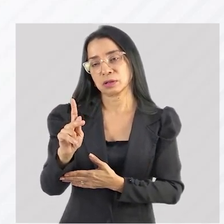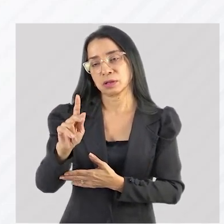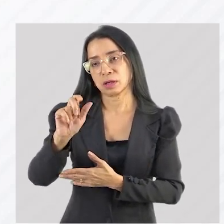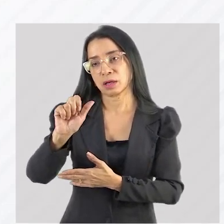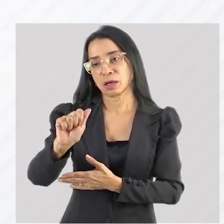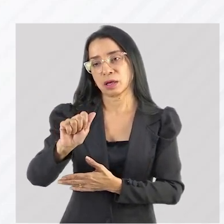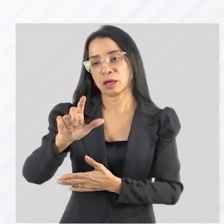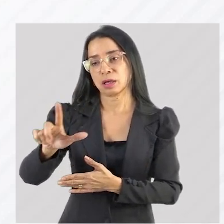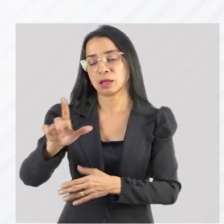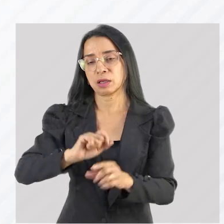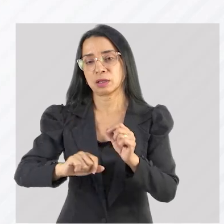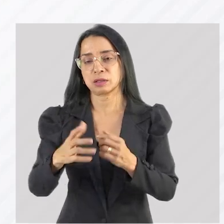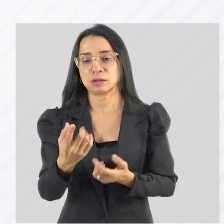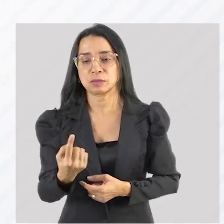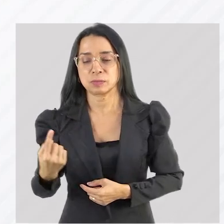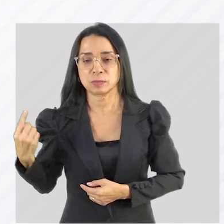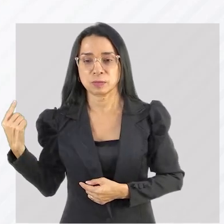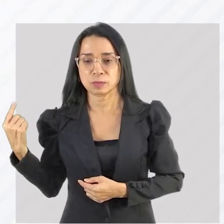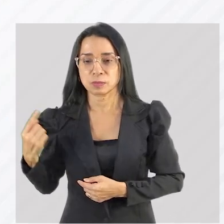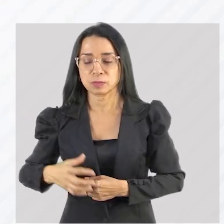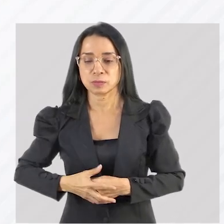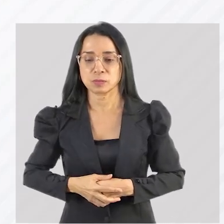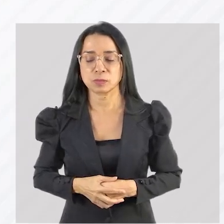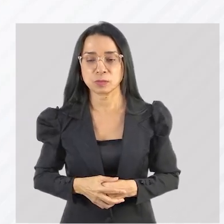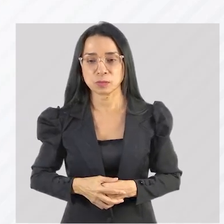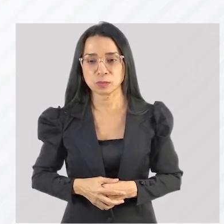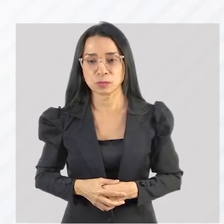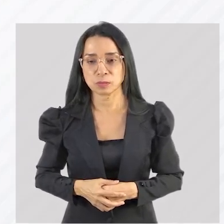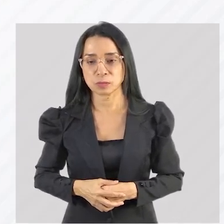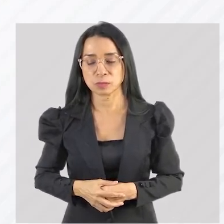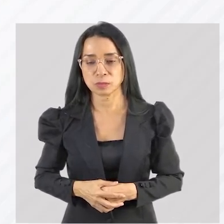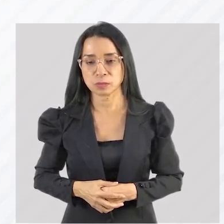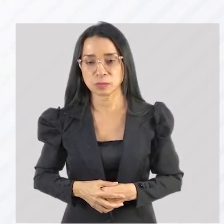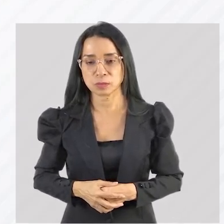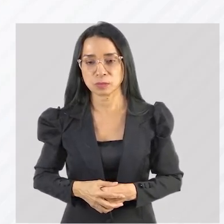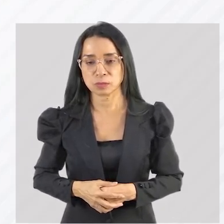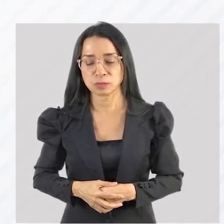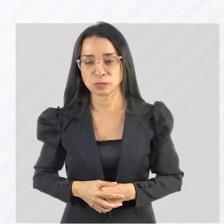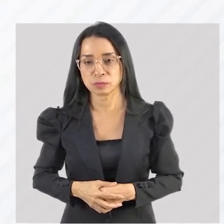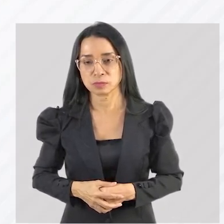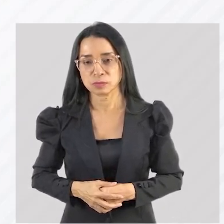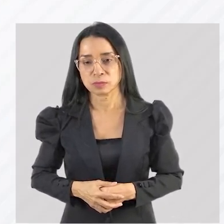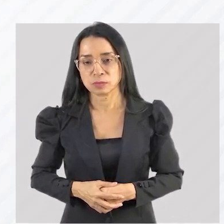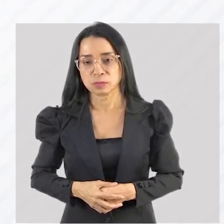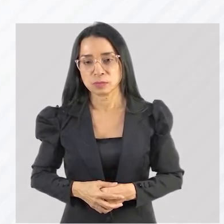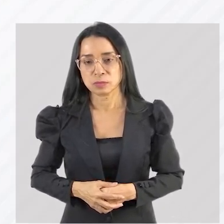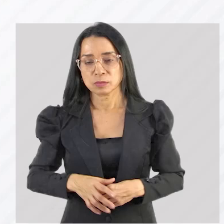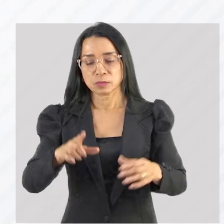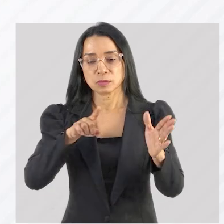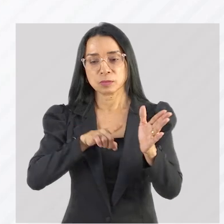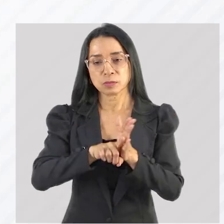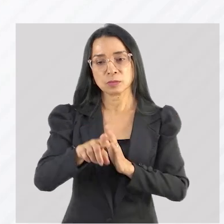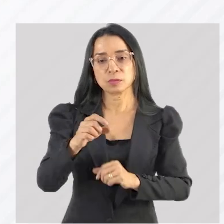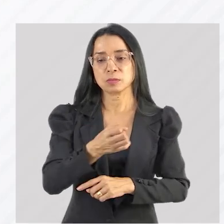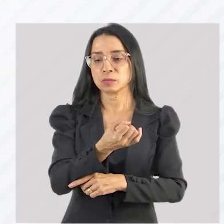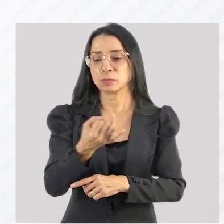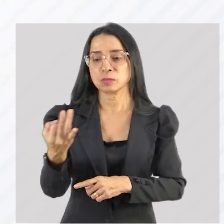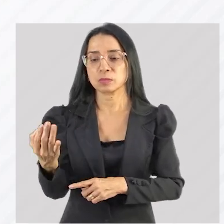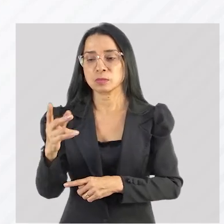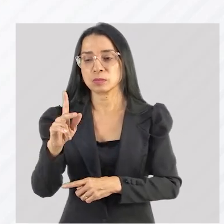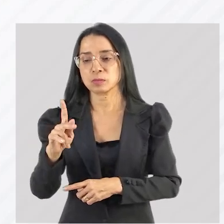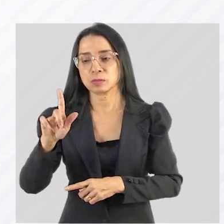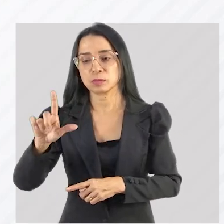a cada 15 gramas desse biscoito, você está ingerindo 90 quilocalorias. Pergunta: